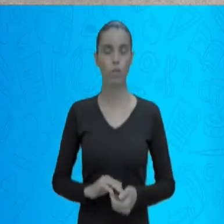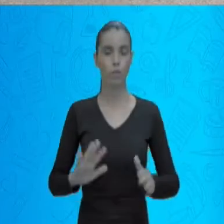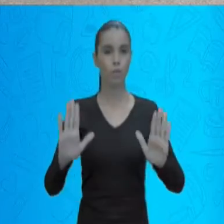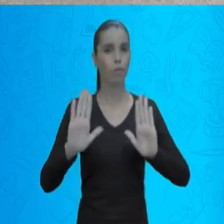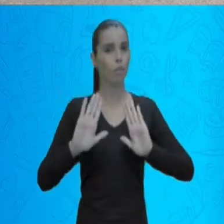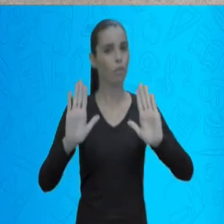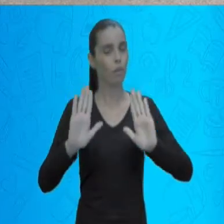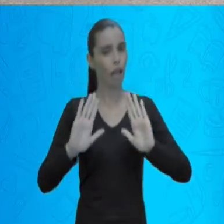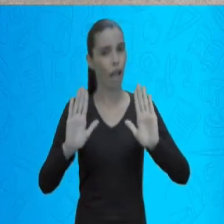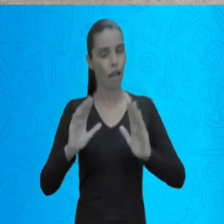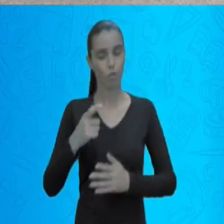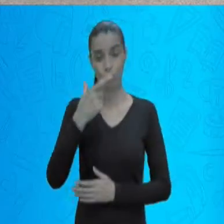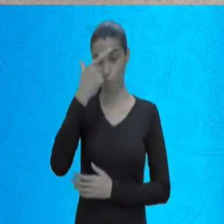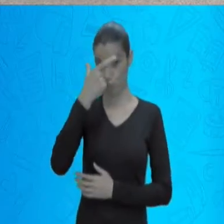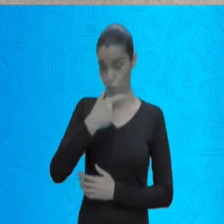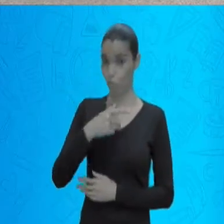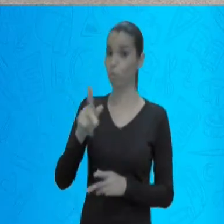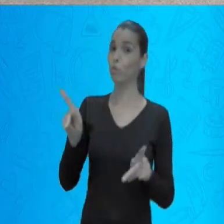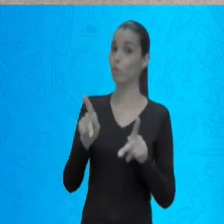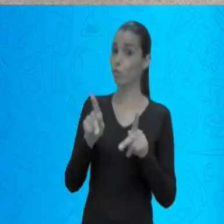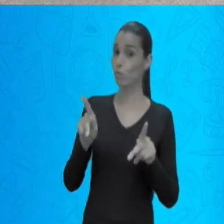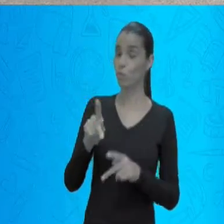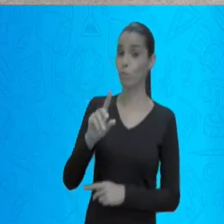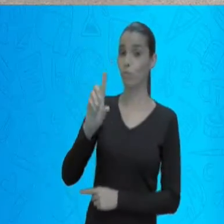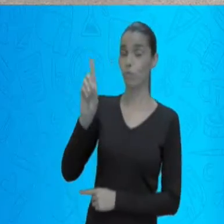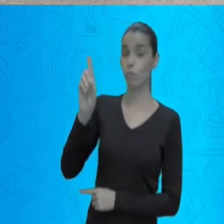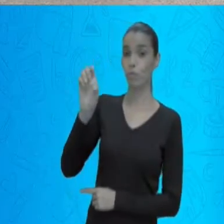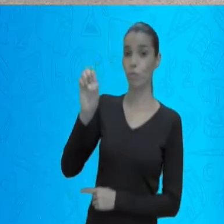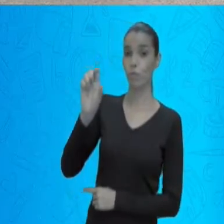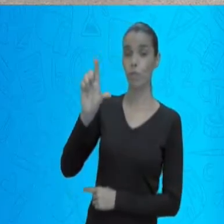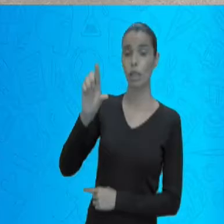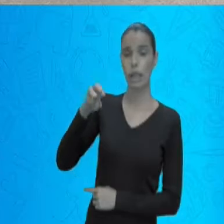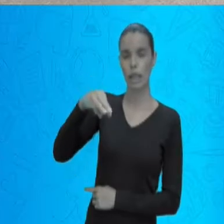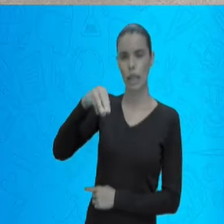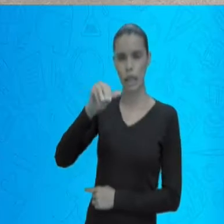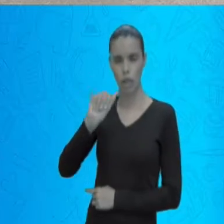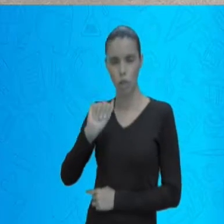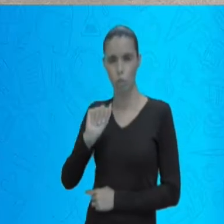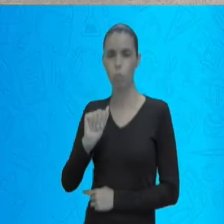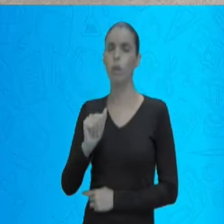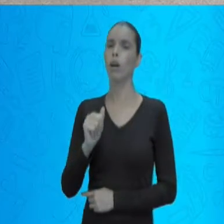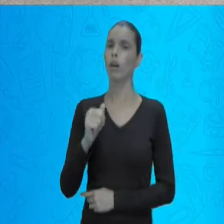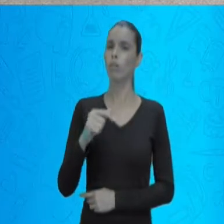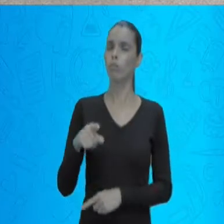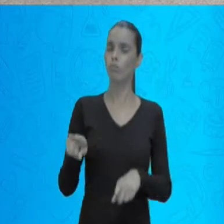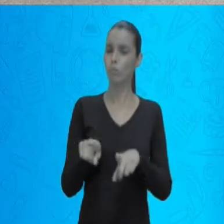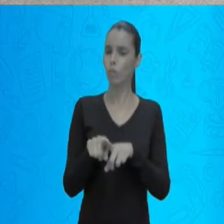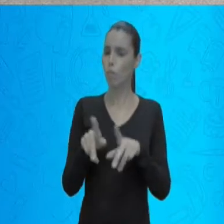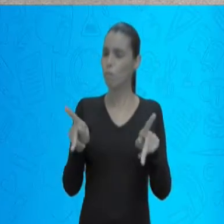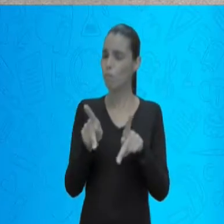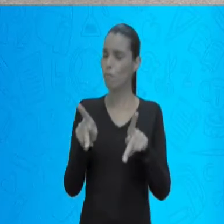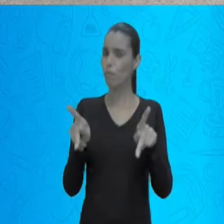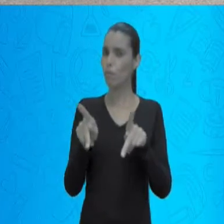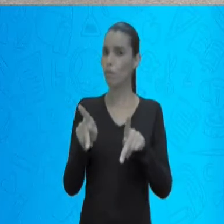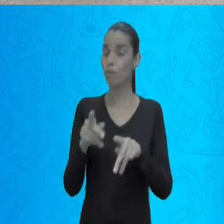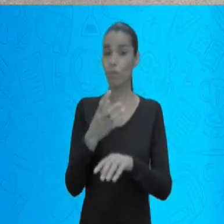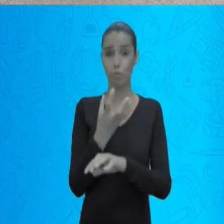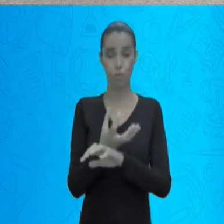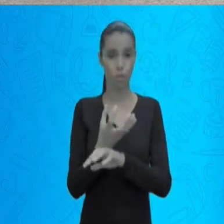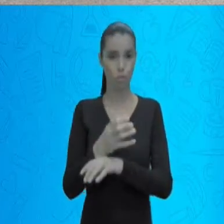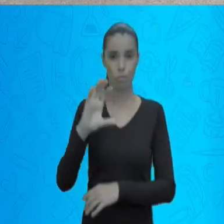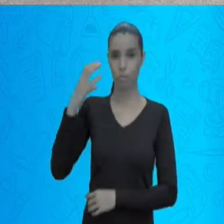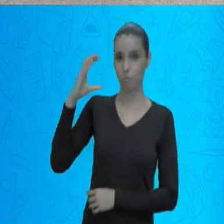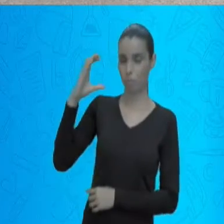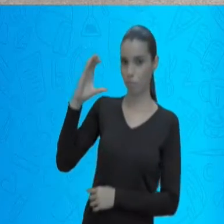Olá, sou professora Delma Evaner, trabalho com ciências na Rede Municipal de Educação de Governador Valadares. Que